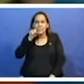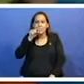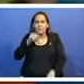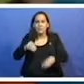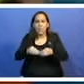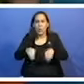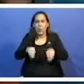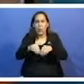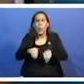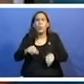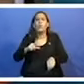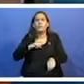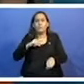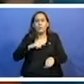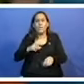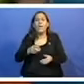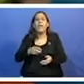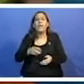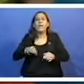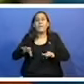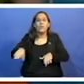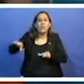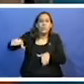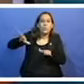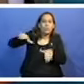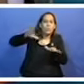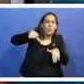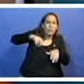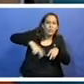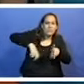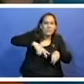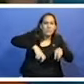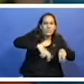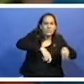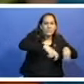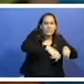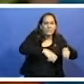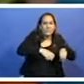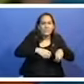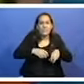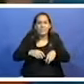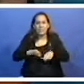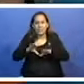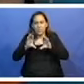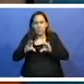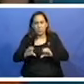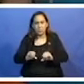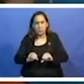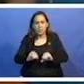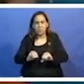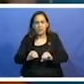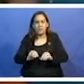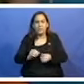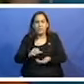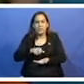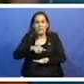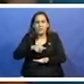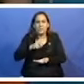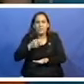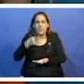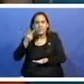se aninha. Voa baixo e cisca muito. Dorme em poleiro, é baixinha, choca e faz